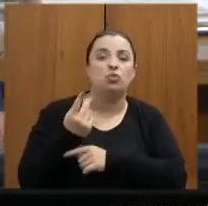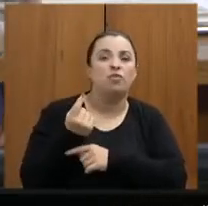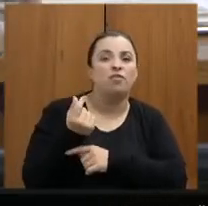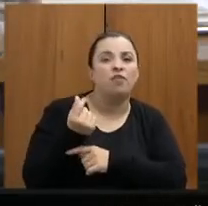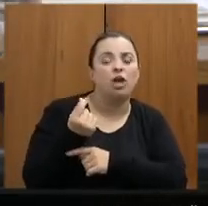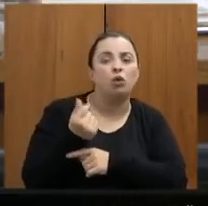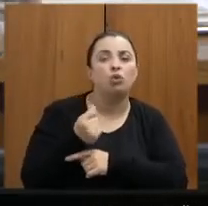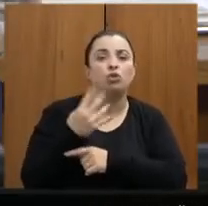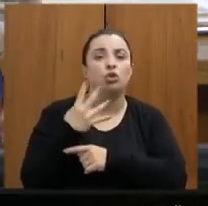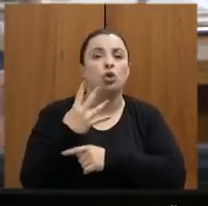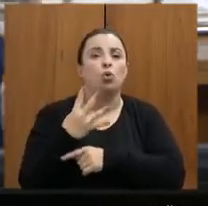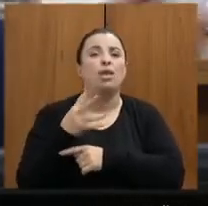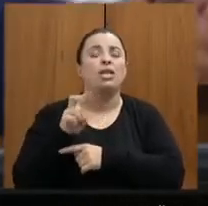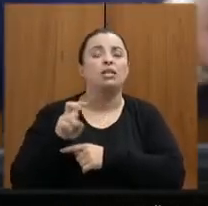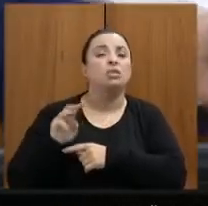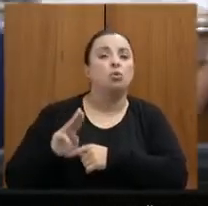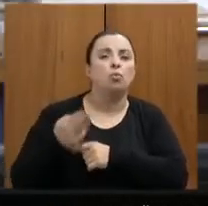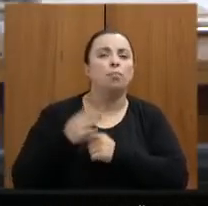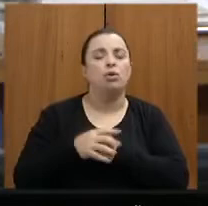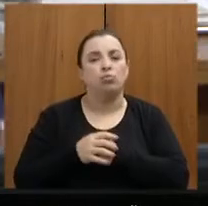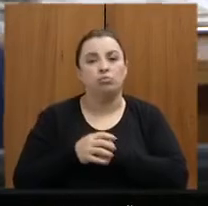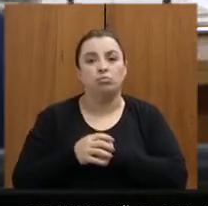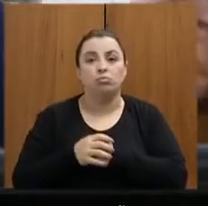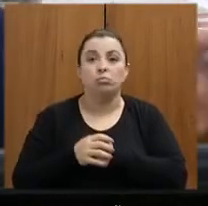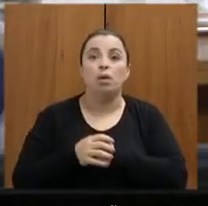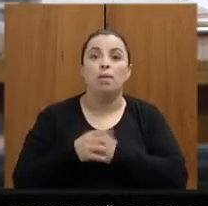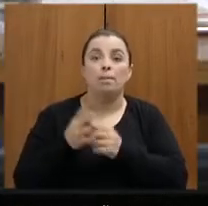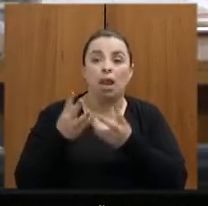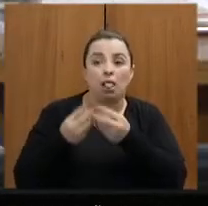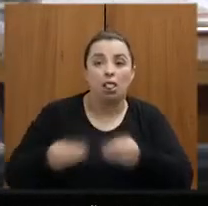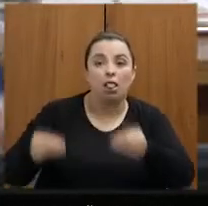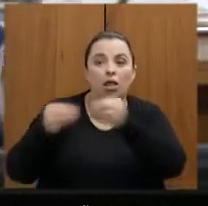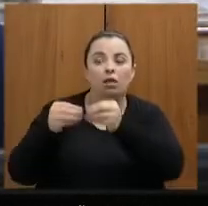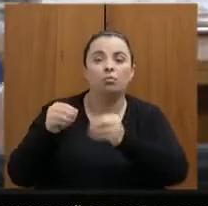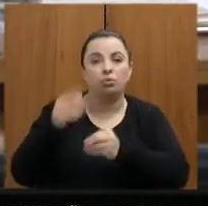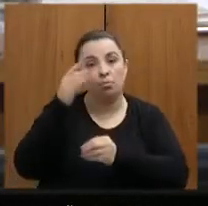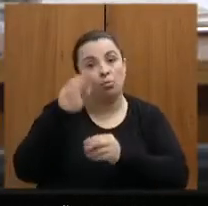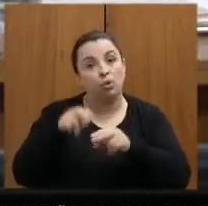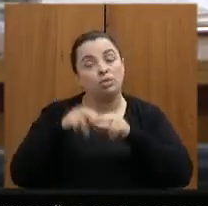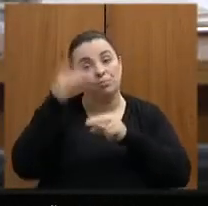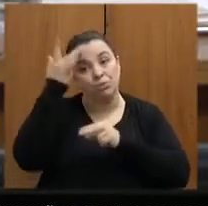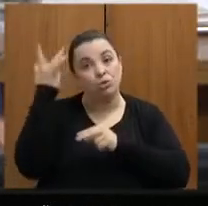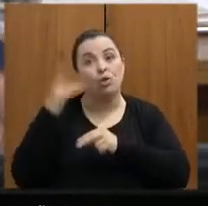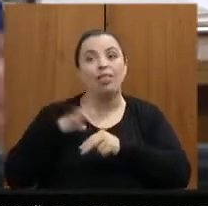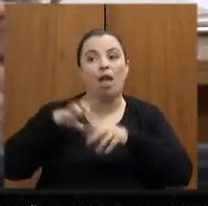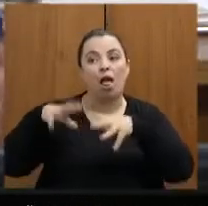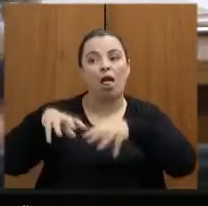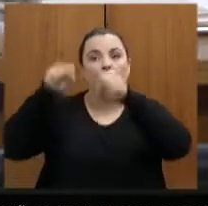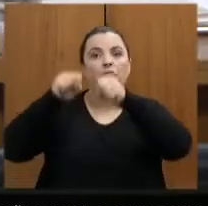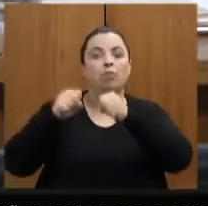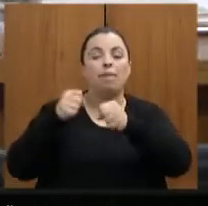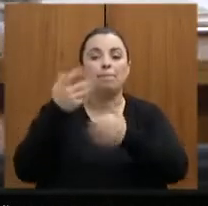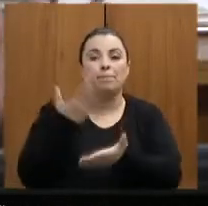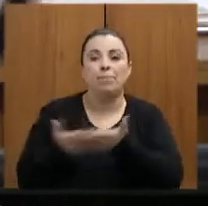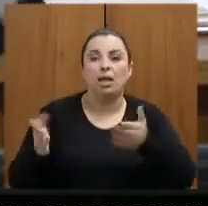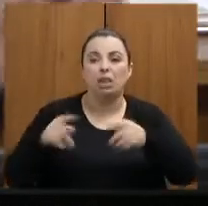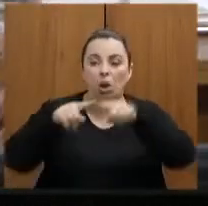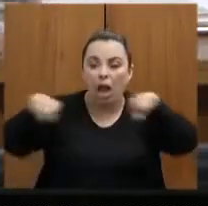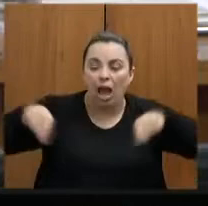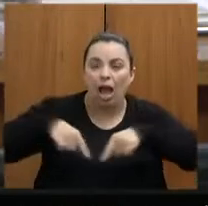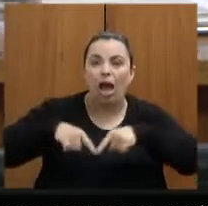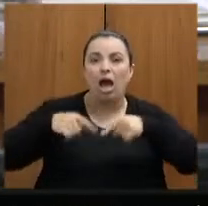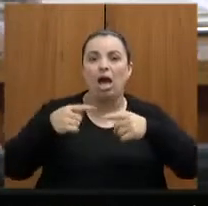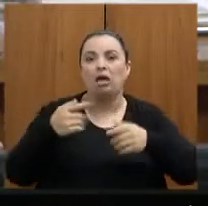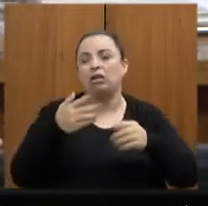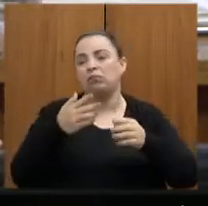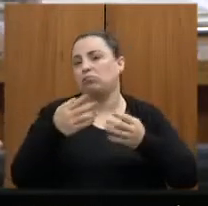150 para o produtor que teve alguma perda das suas lavouras pela seca principalmente mas às vezes pela chuva em excesso que